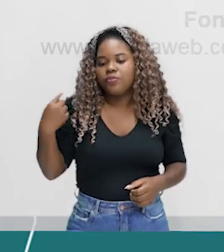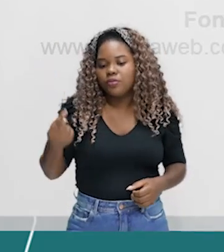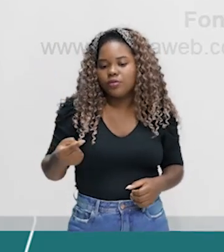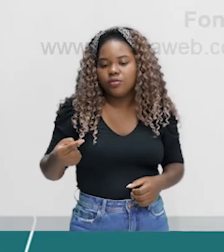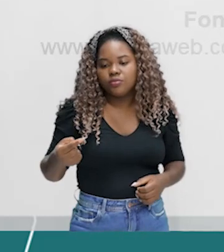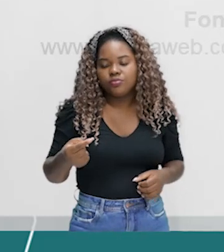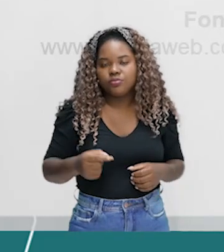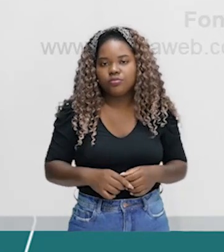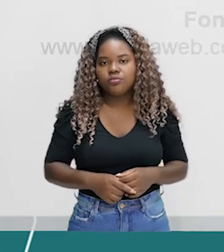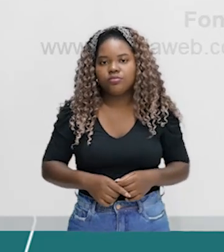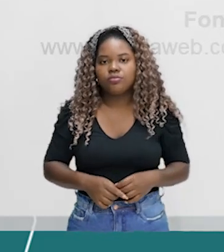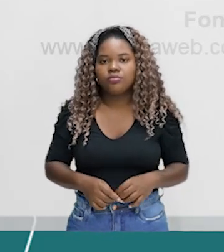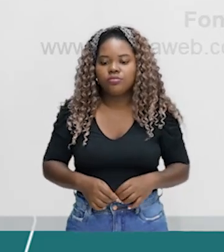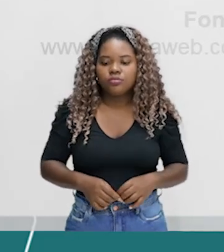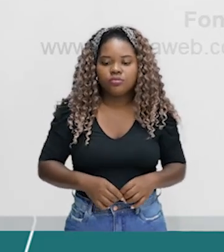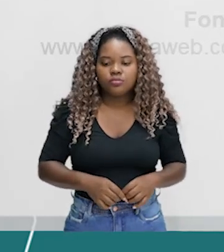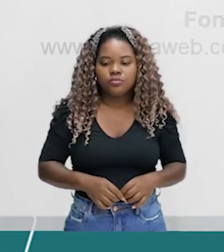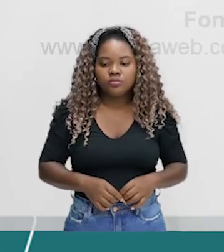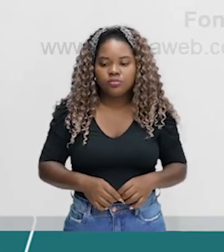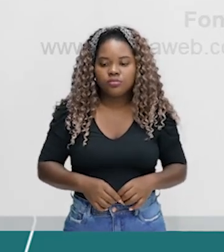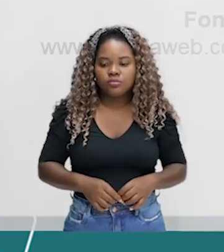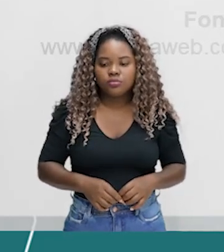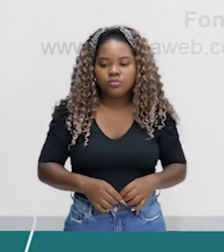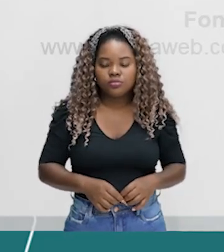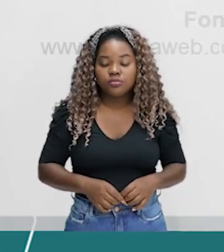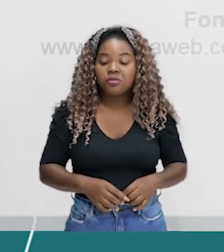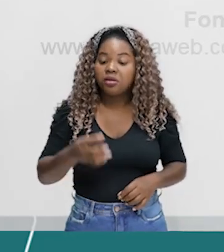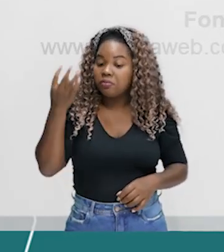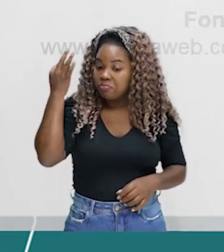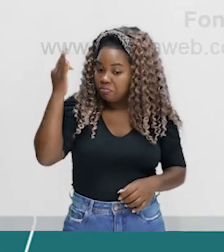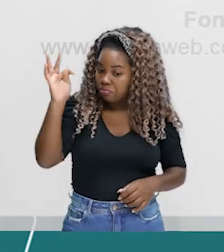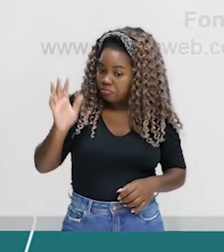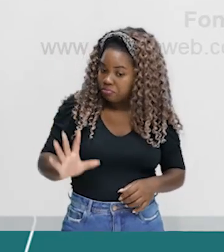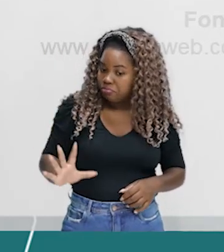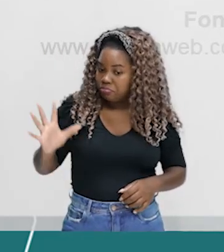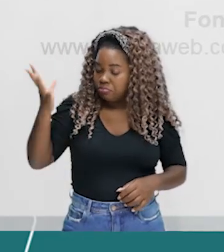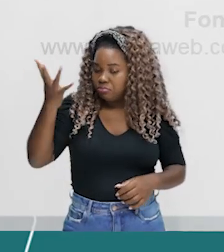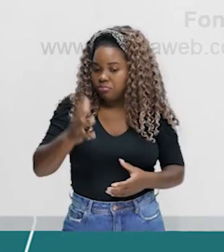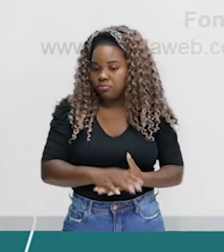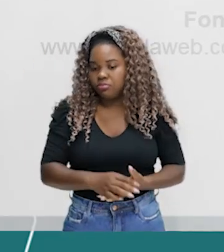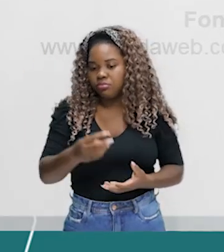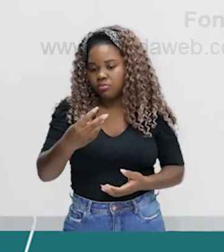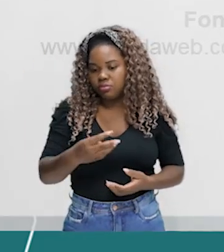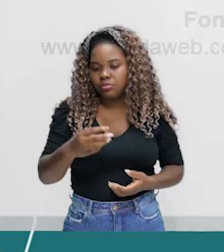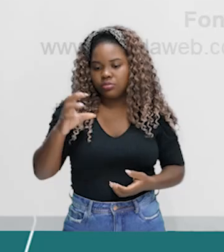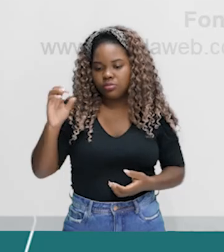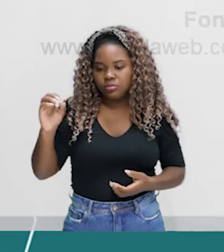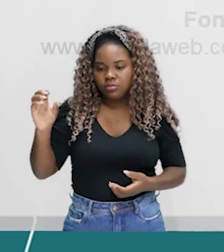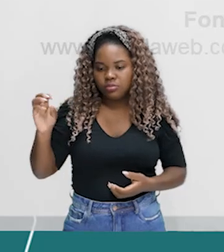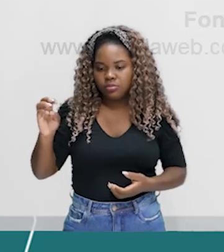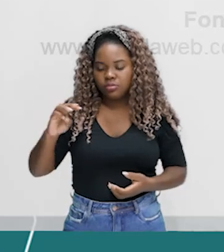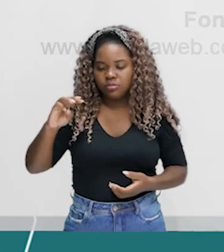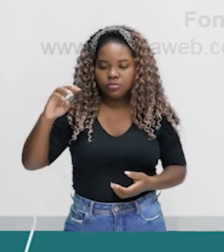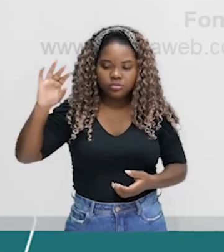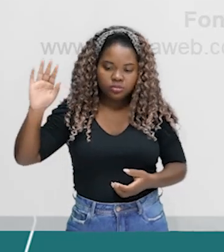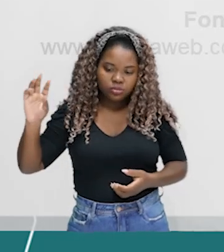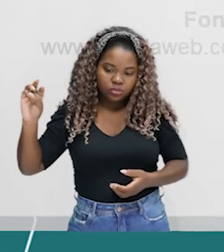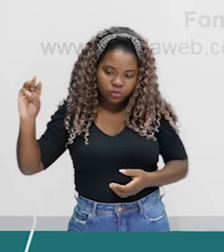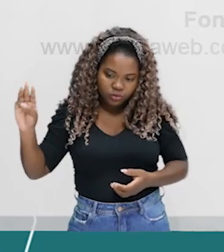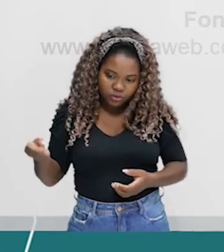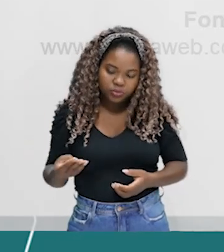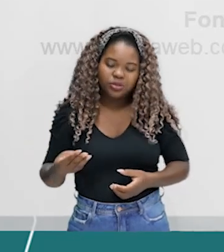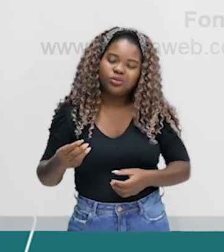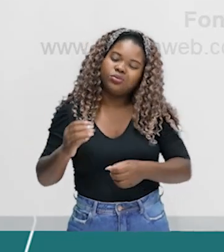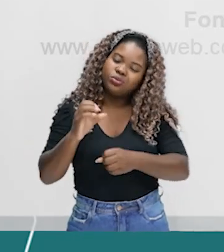em átomos. E aí, pessoal, segundo a teoria, fala que 300 milhões de anos depois iniciou-se a formação